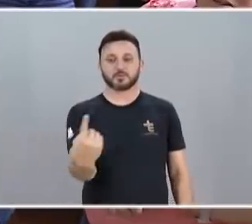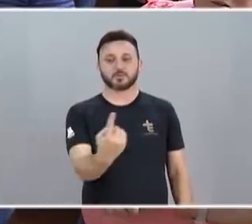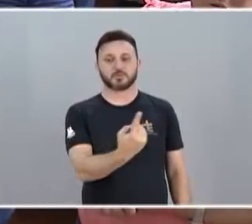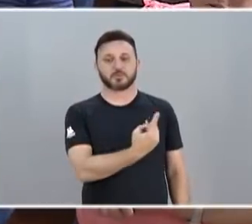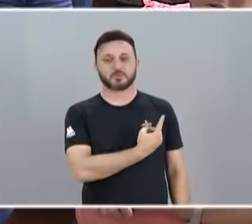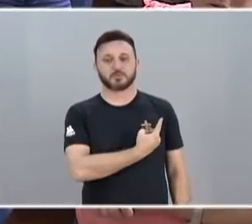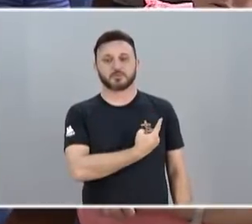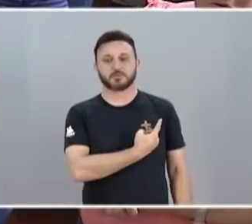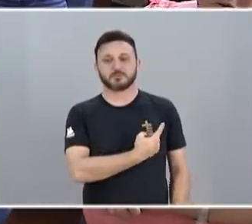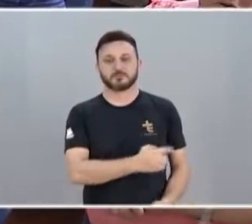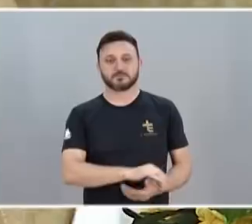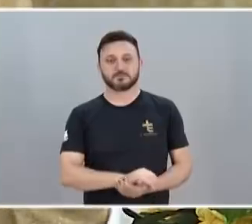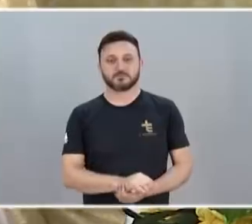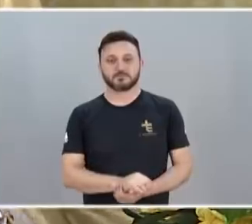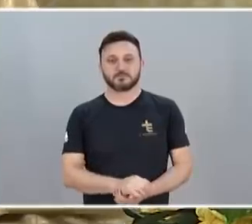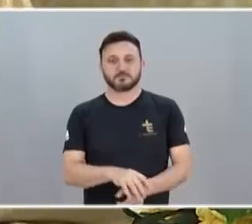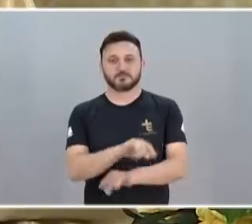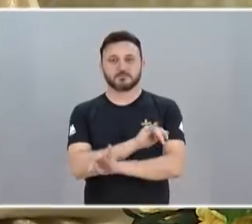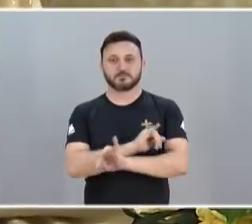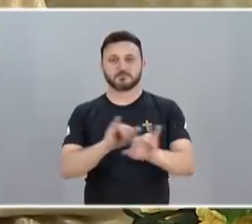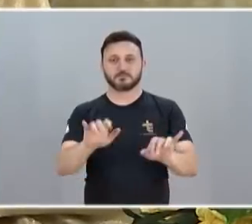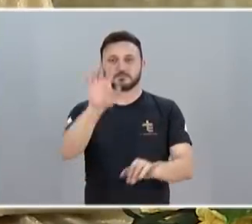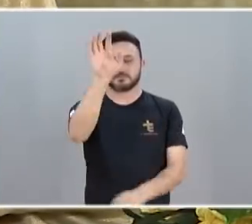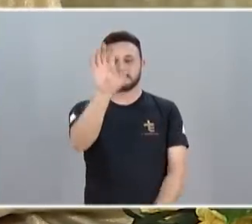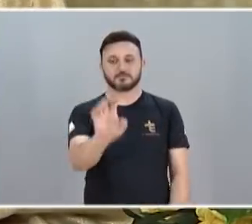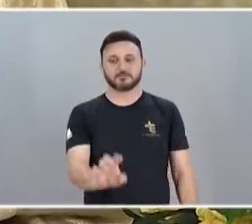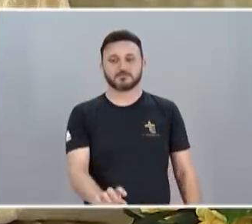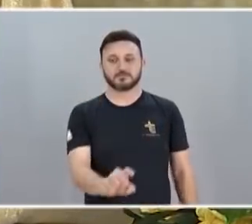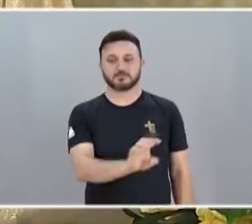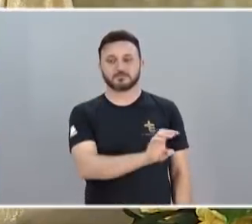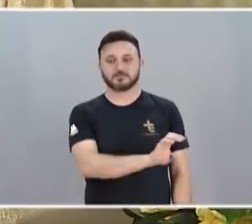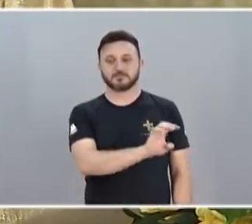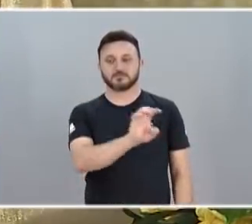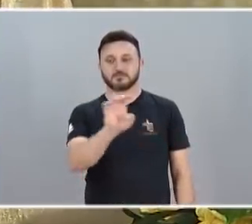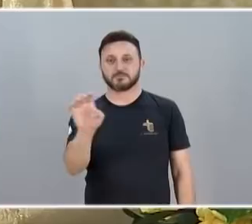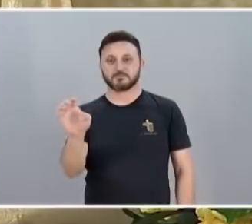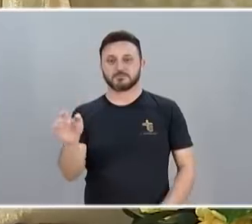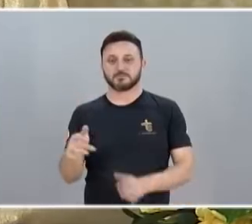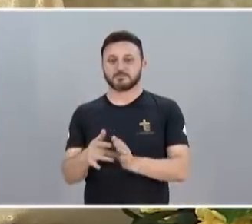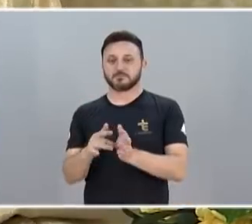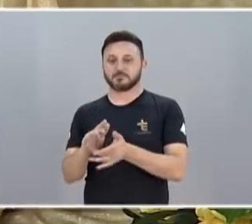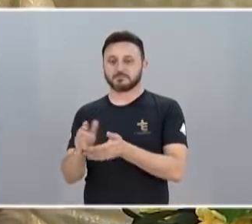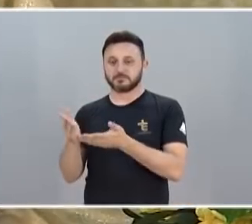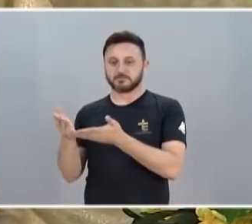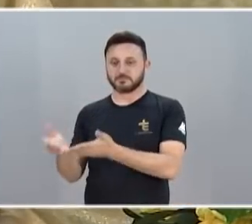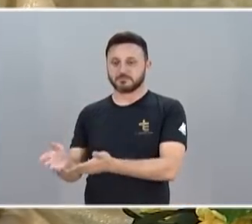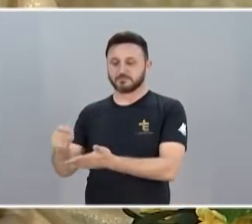de nós. Proclamação do Evangelho de Jesus Cristo,